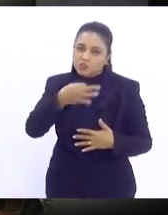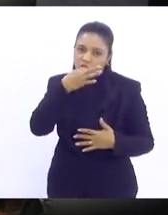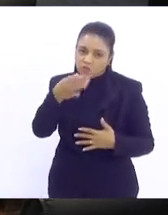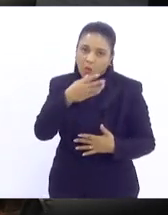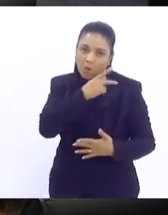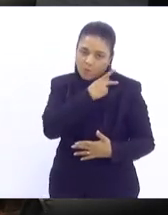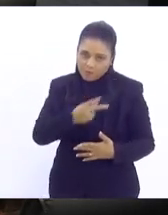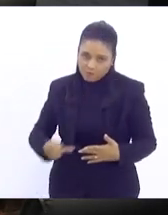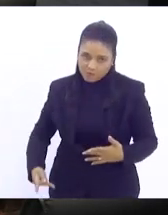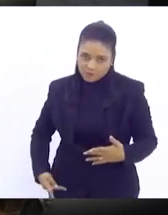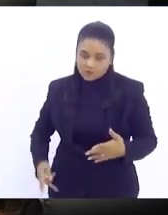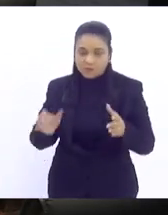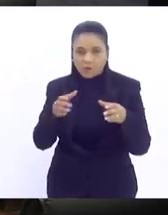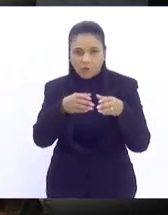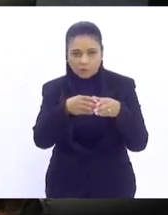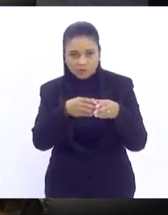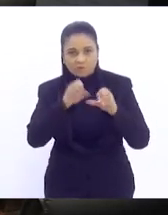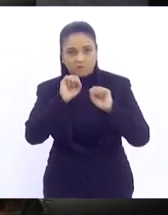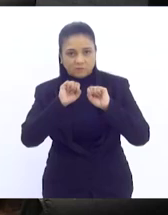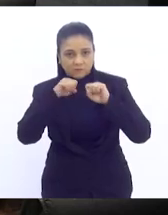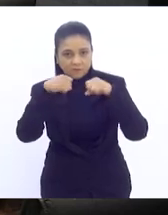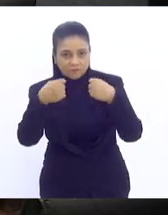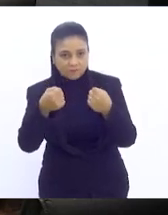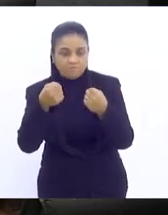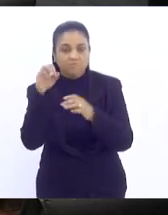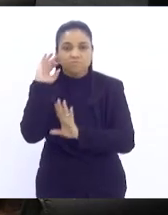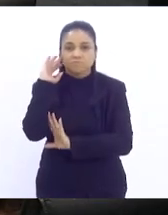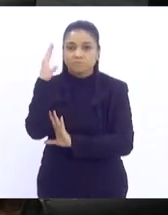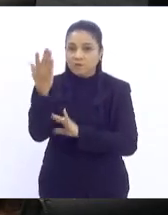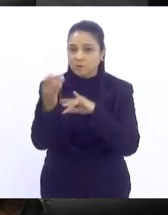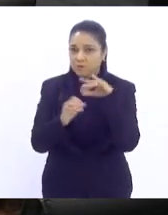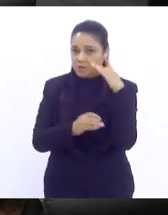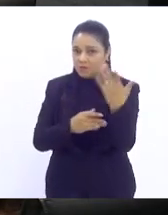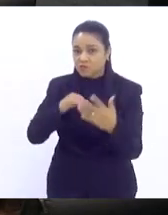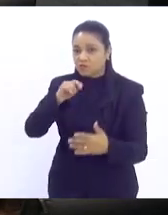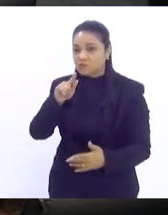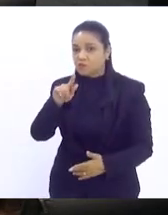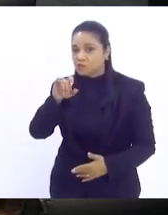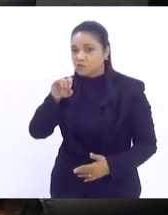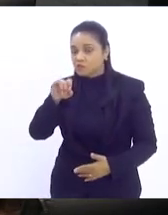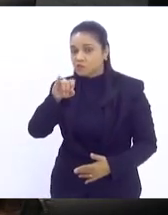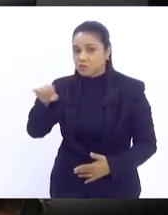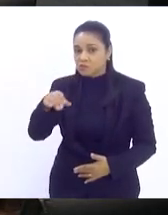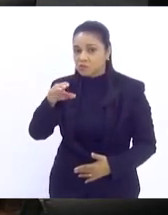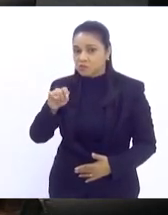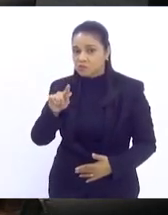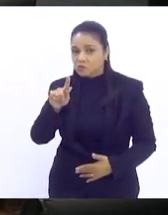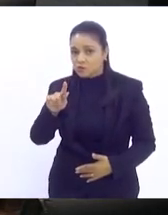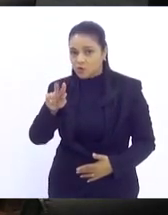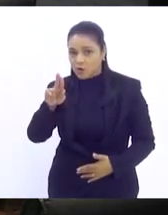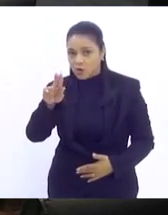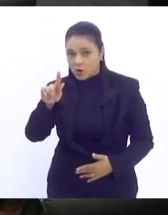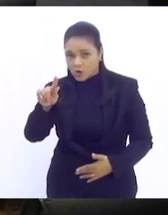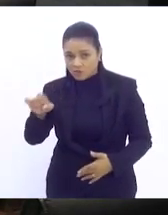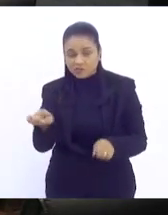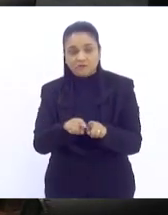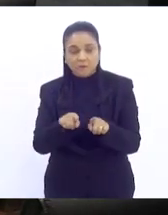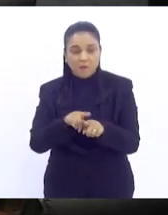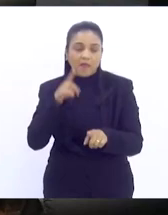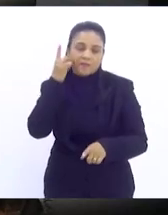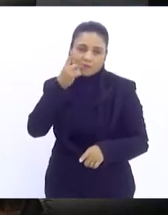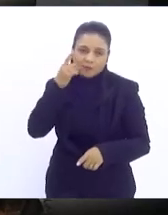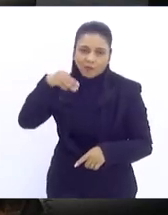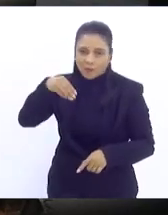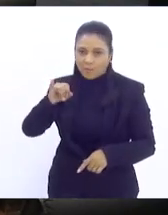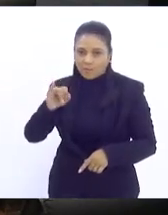presidente da Comissão de Defesa do meio ambiente Jorge Felipe Neto fica aqui a sugestão por Carlos minc historicamente